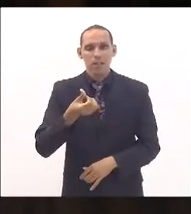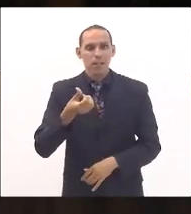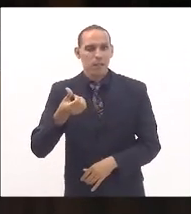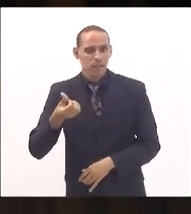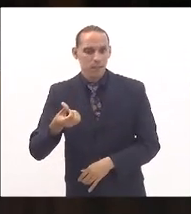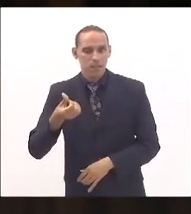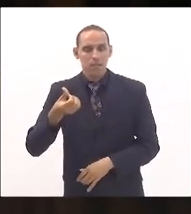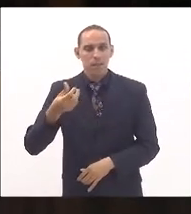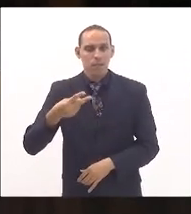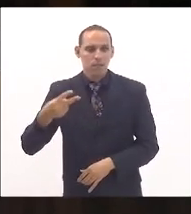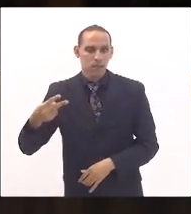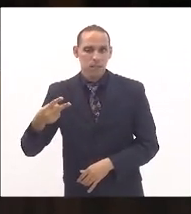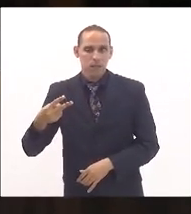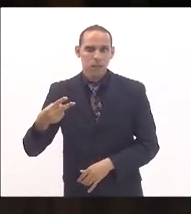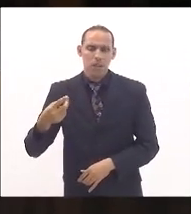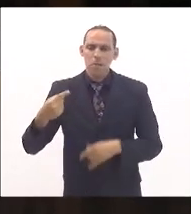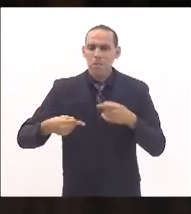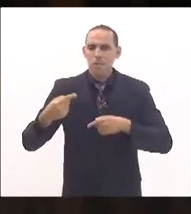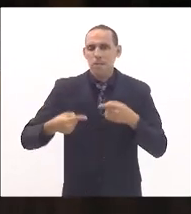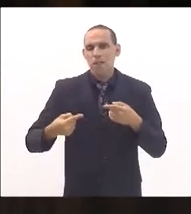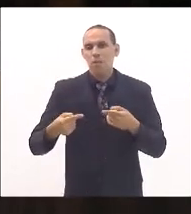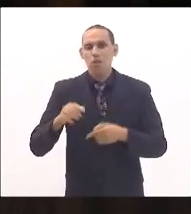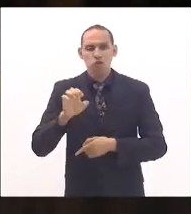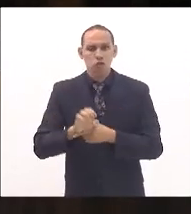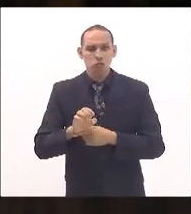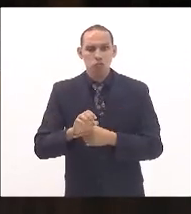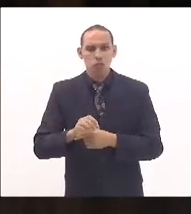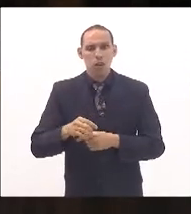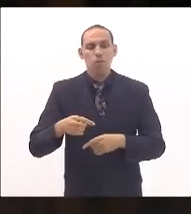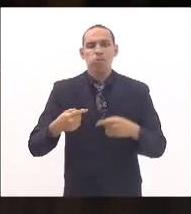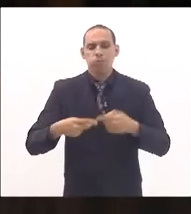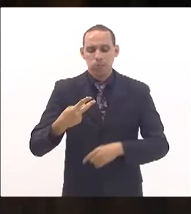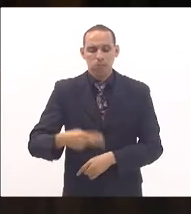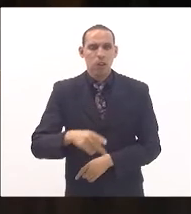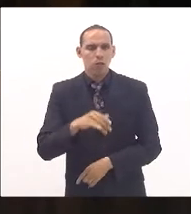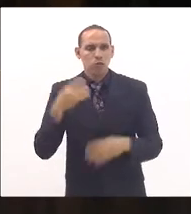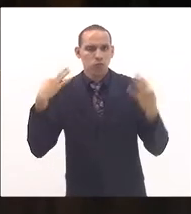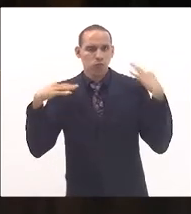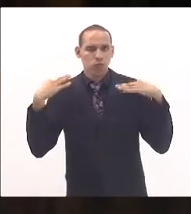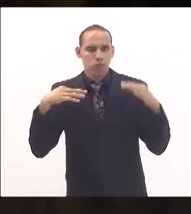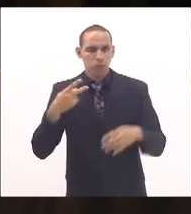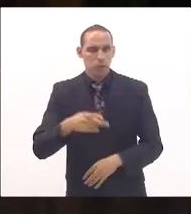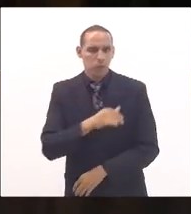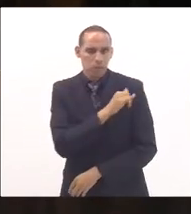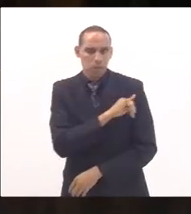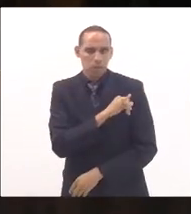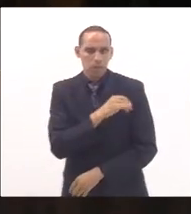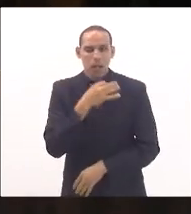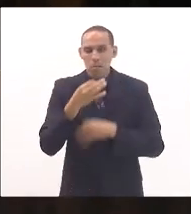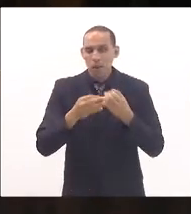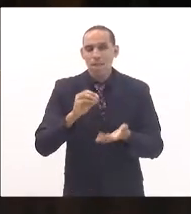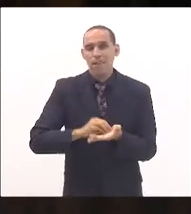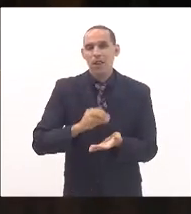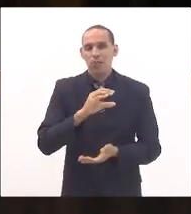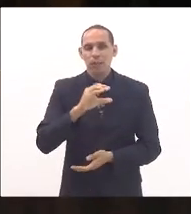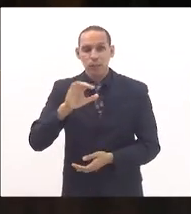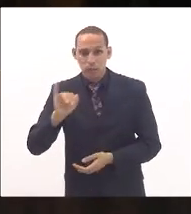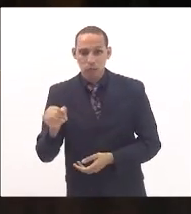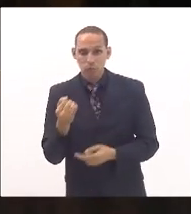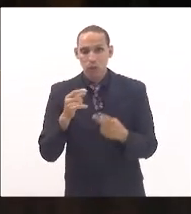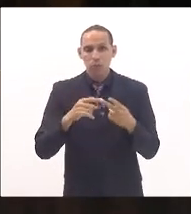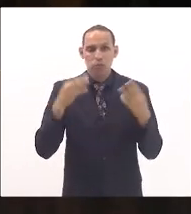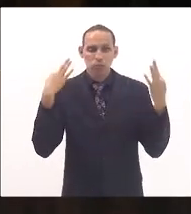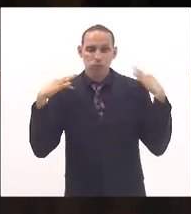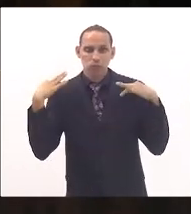Estadual de Turismo do Estado do Rio de Janeiro e das outras providências. Pendendo de pareceres das comissões de Constituição, Justiça, de